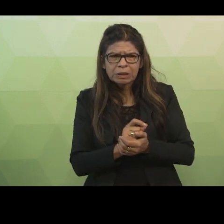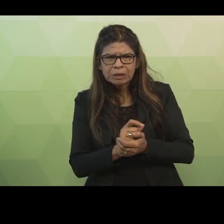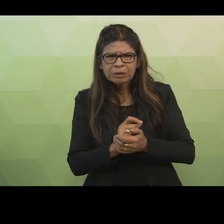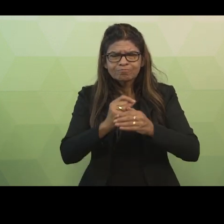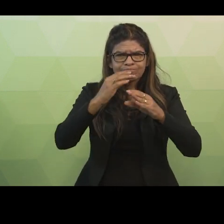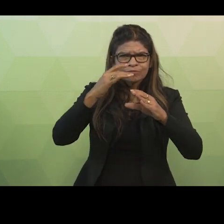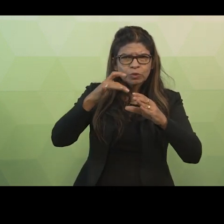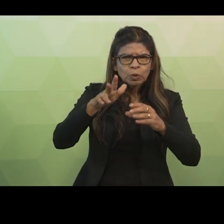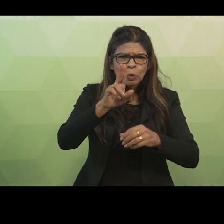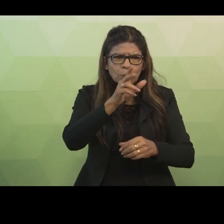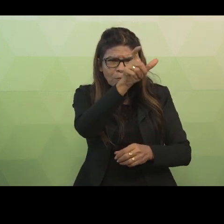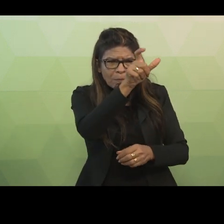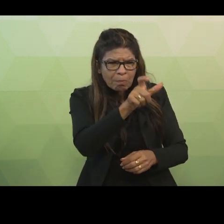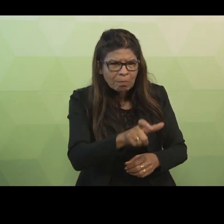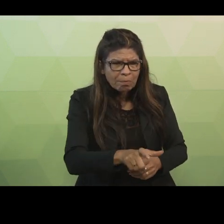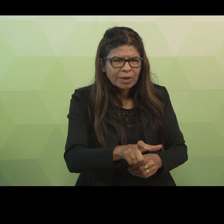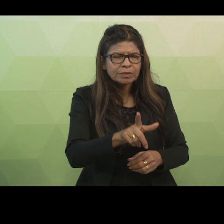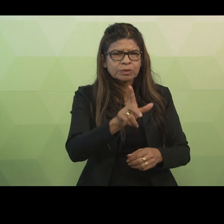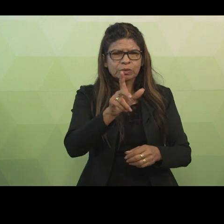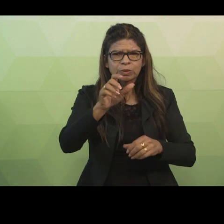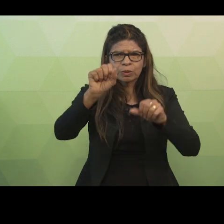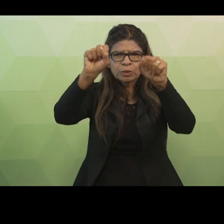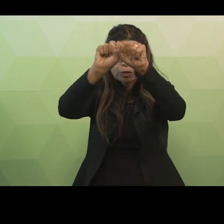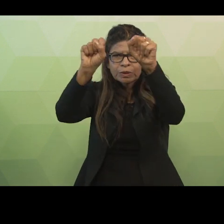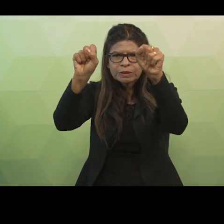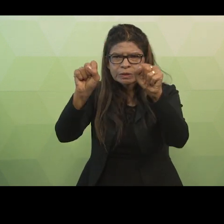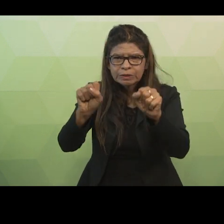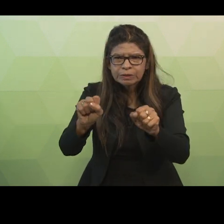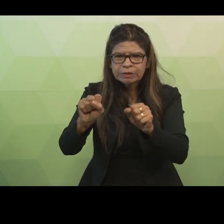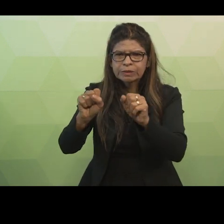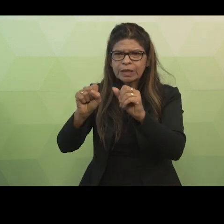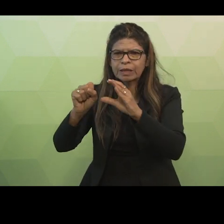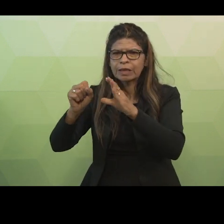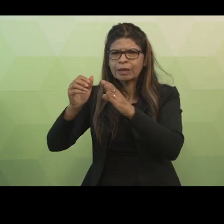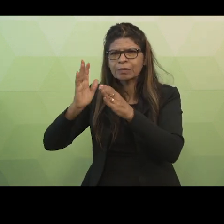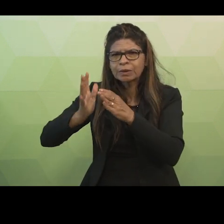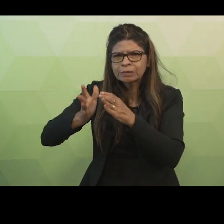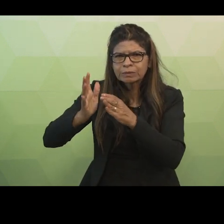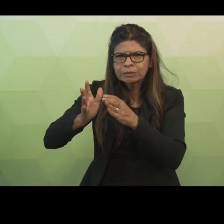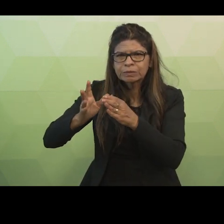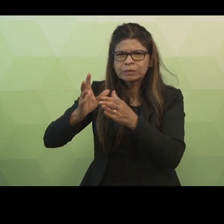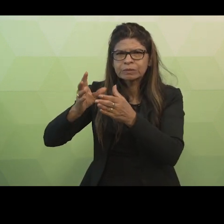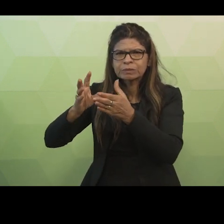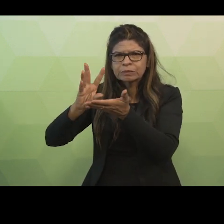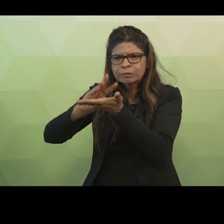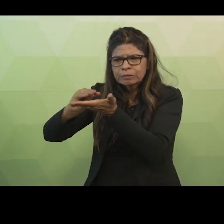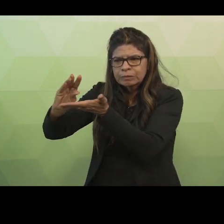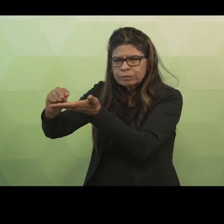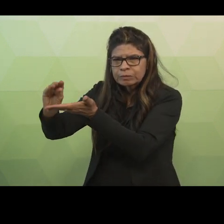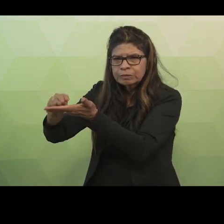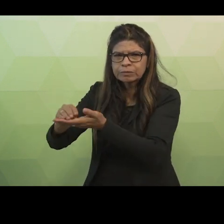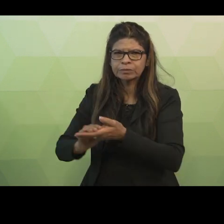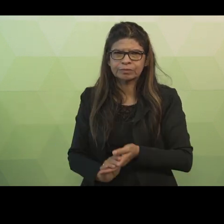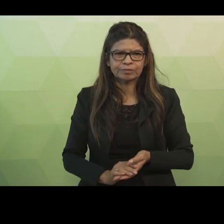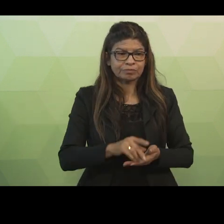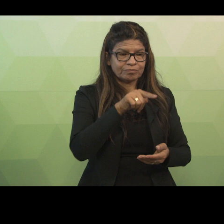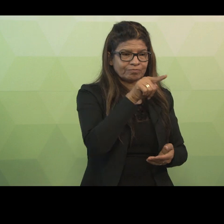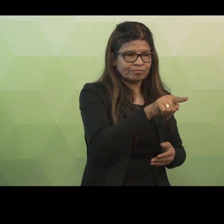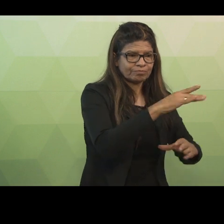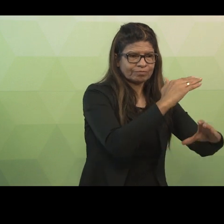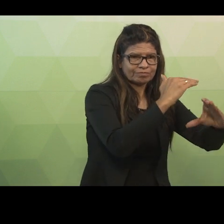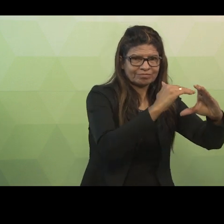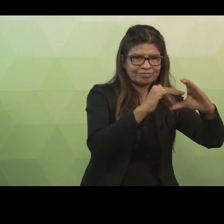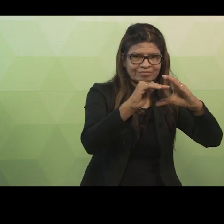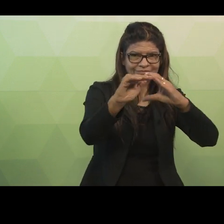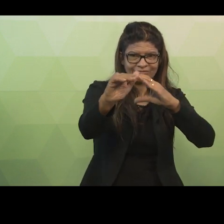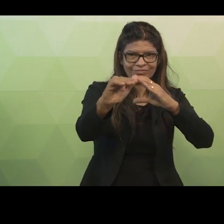usuário, do sistema e do banco de dados no nosso diagrama de sequências. O usuário envia uma mensagem